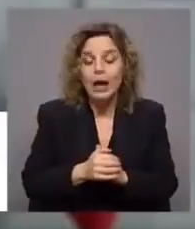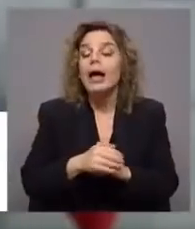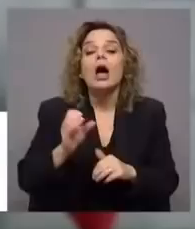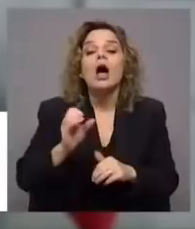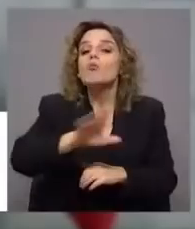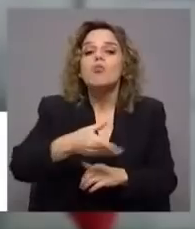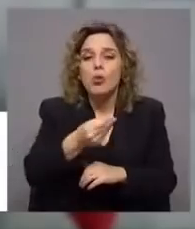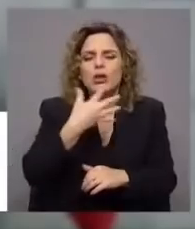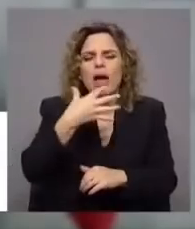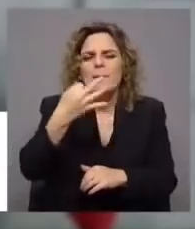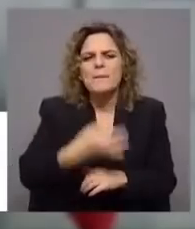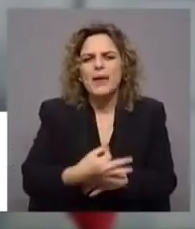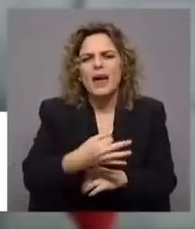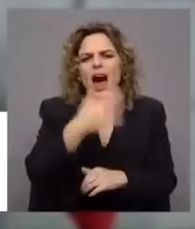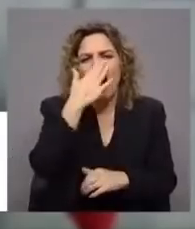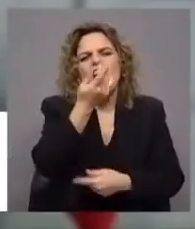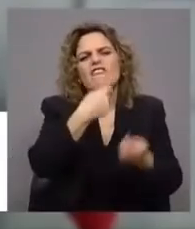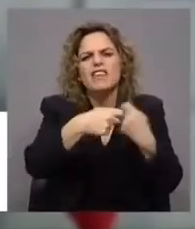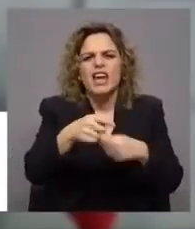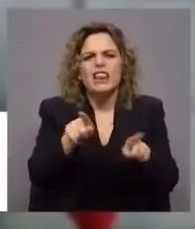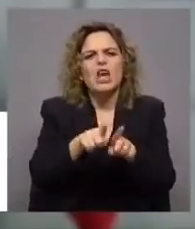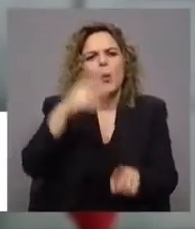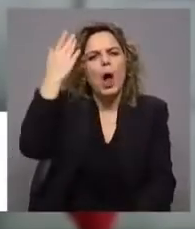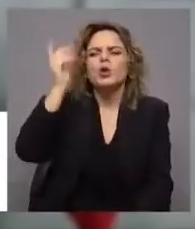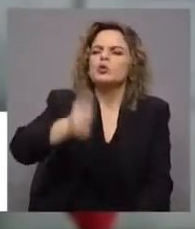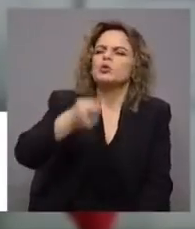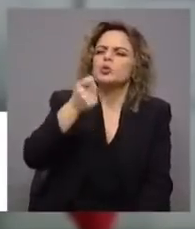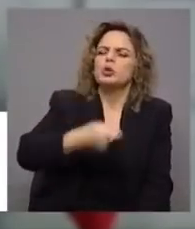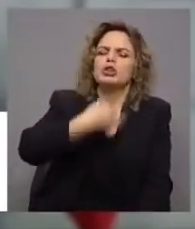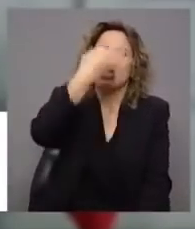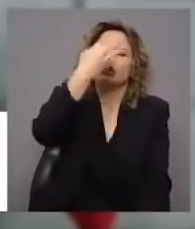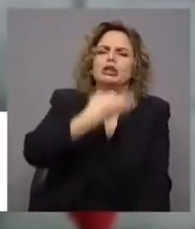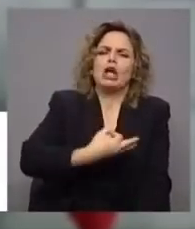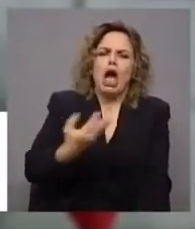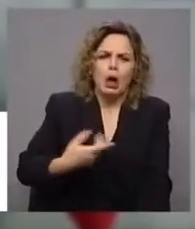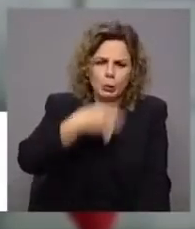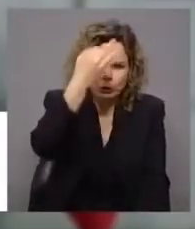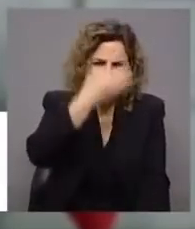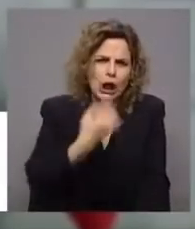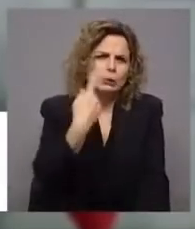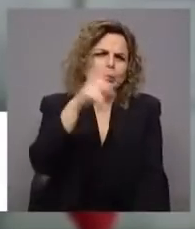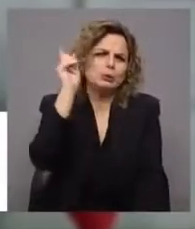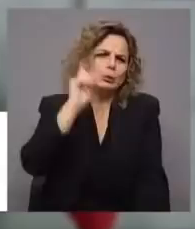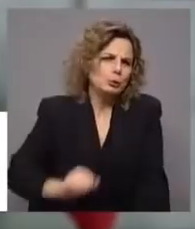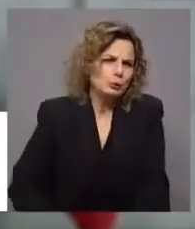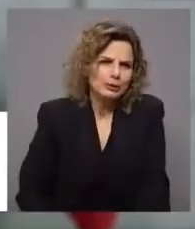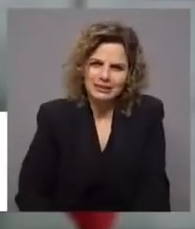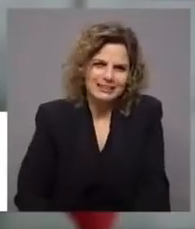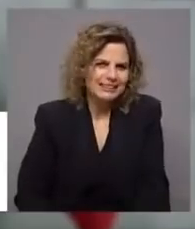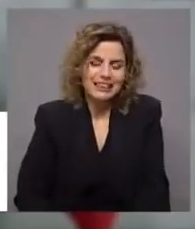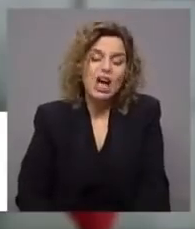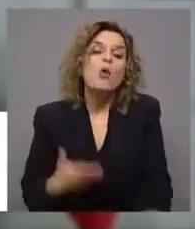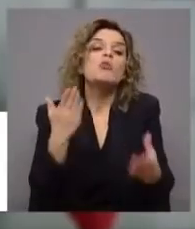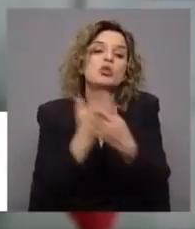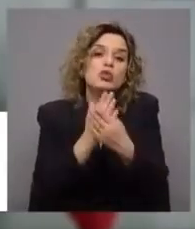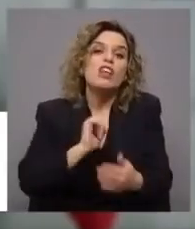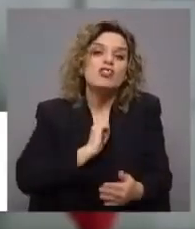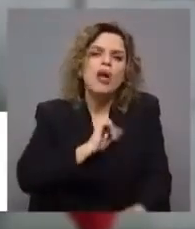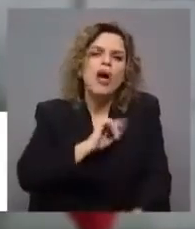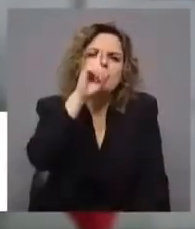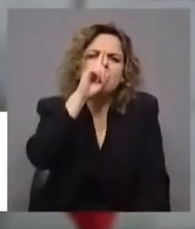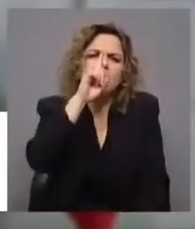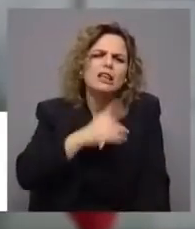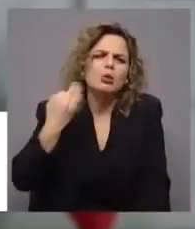inteiro como um juiz sério. E o Moro não era sério. O Moro, no meu processo, ele mentiu o tempo